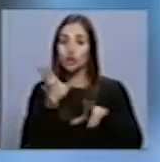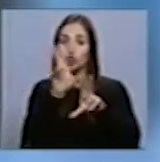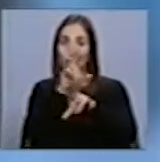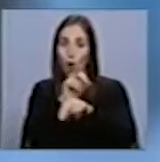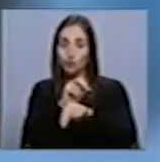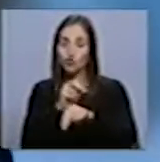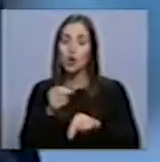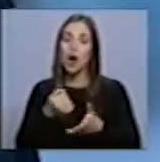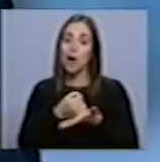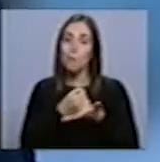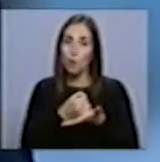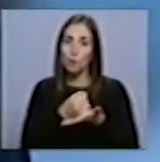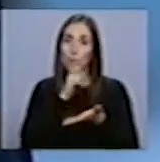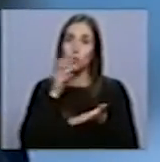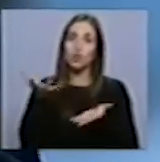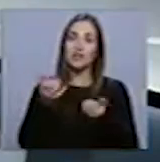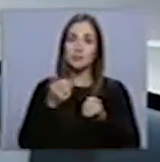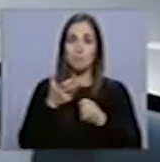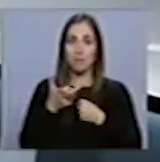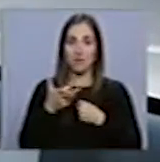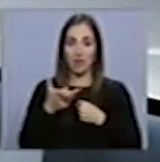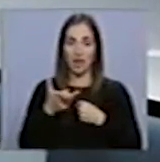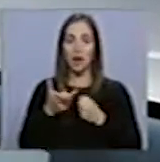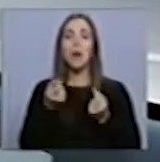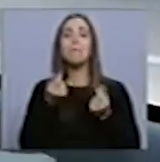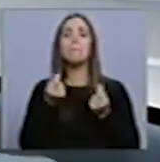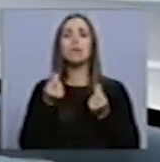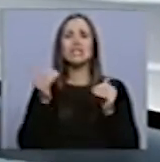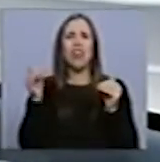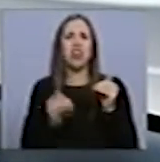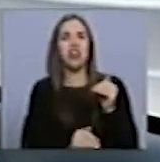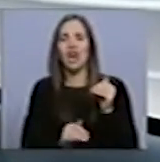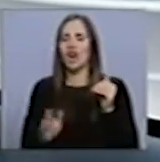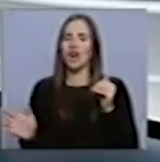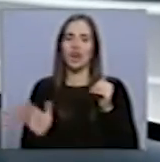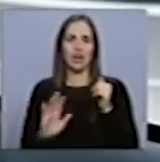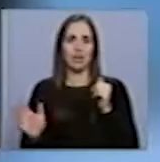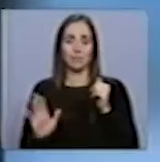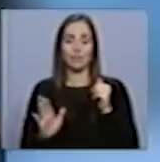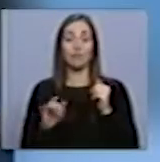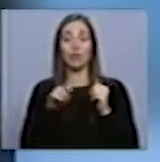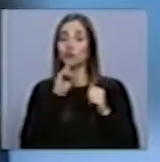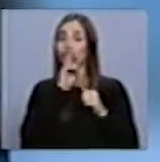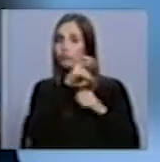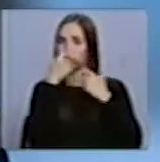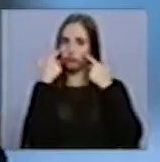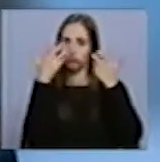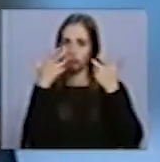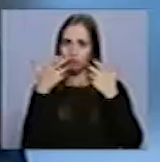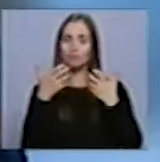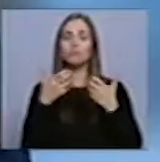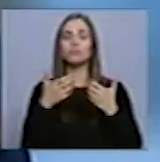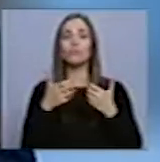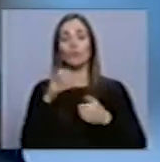ver mais madeira sem nos sites maior pressão ter que pagar o preço baixar o preço e esta é a resposta clara é estratégica por parte